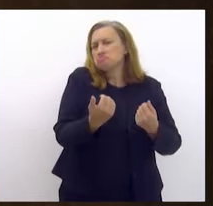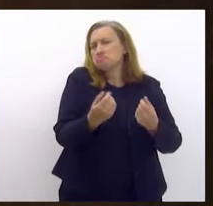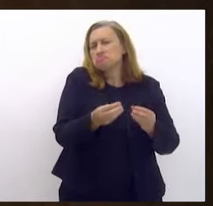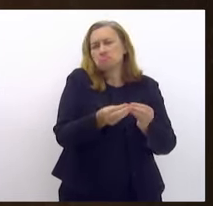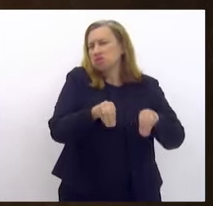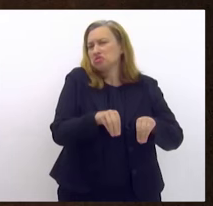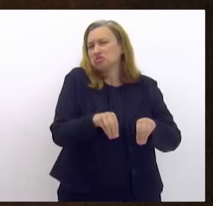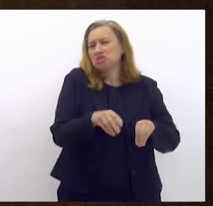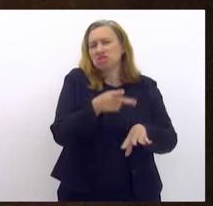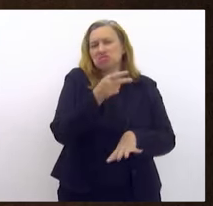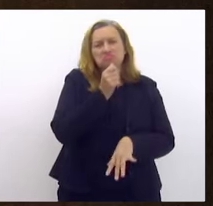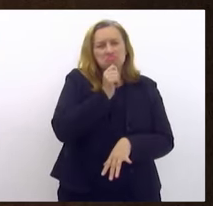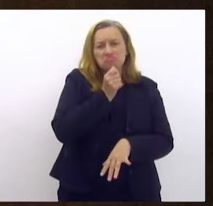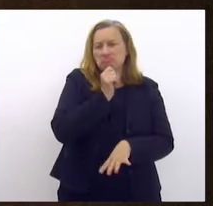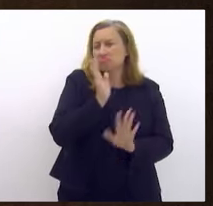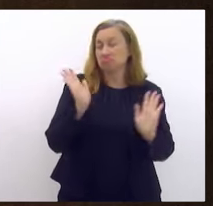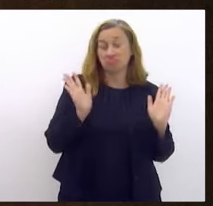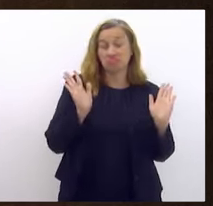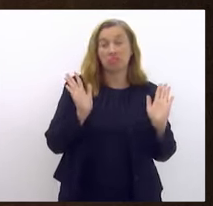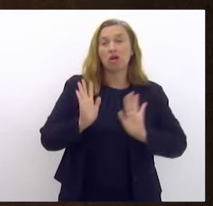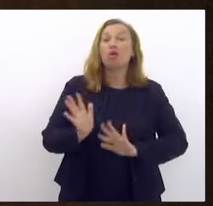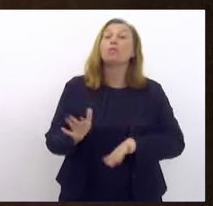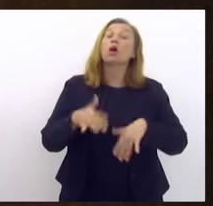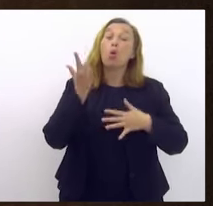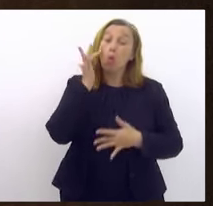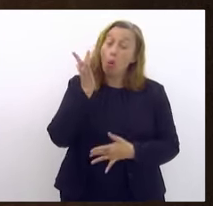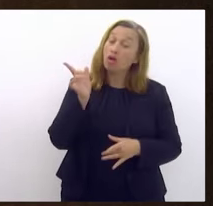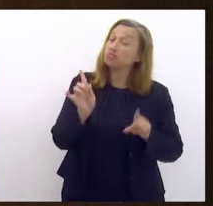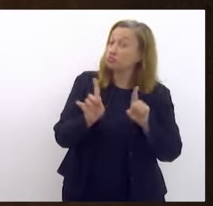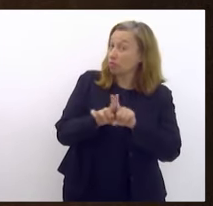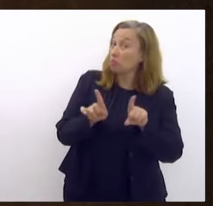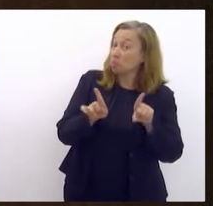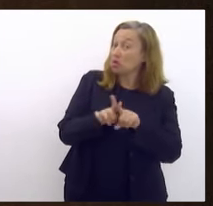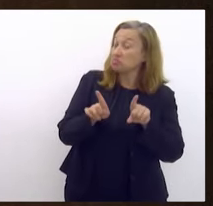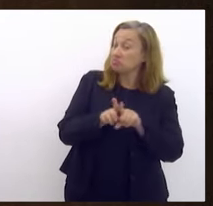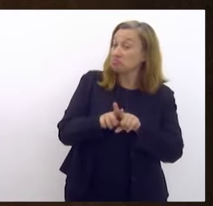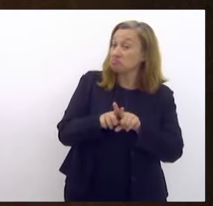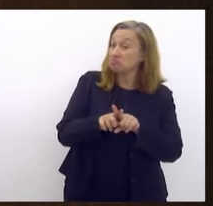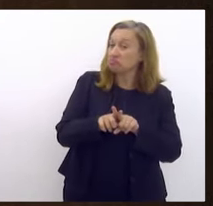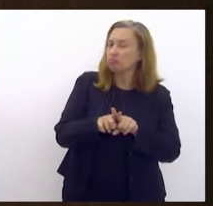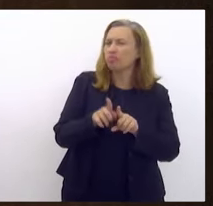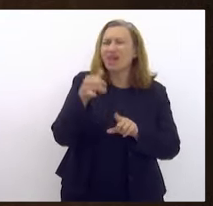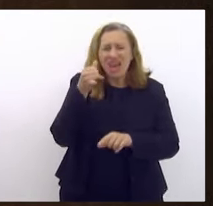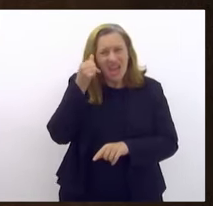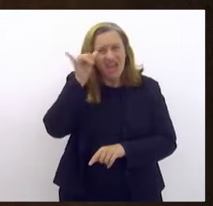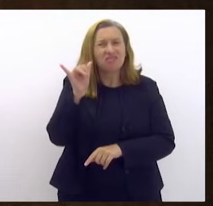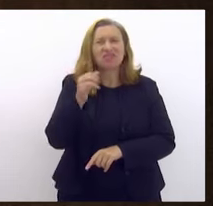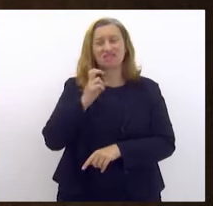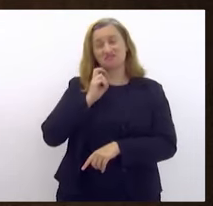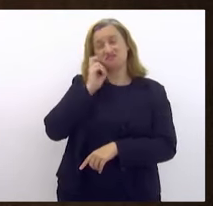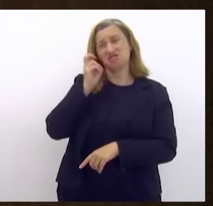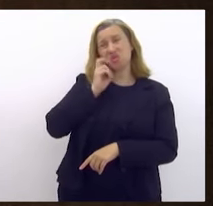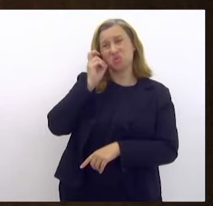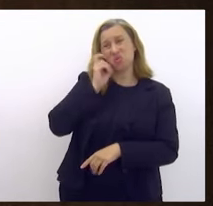ninguém. E acho que também evita constrangimentos a muitos deputados.